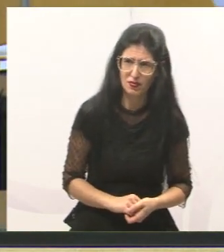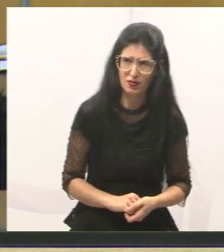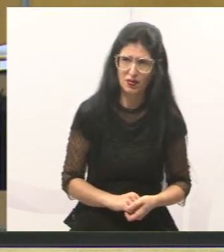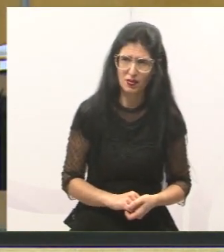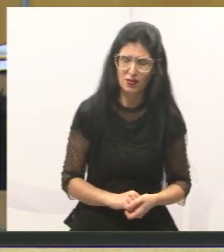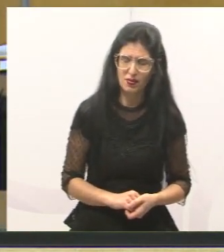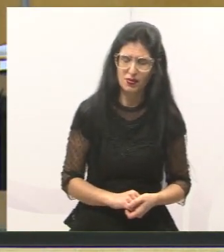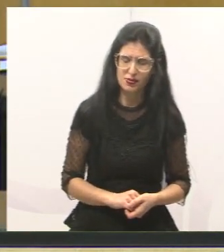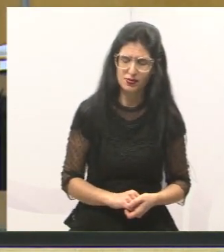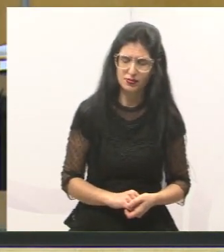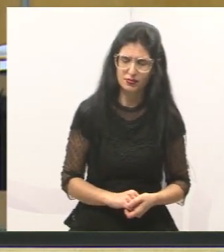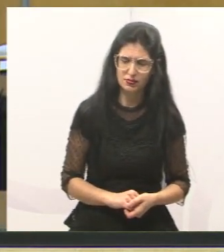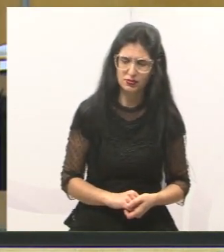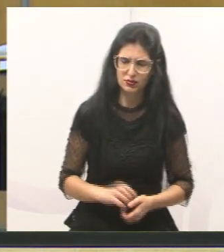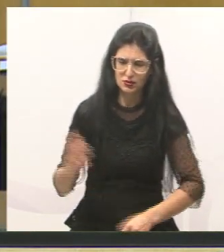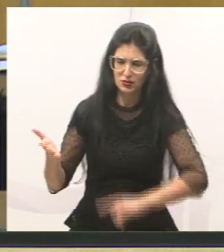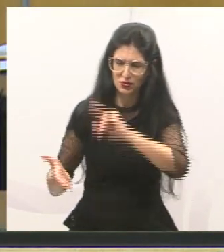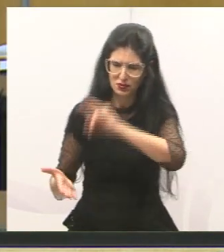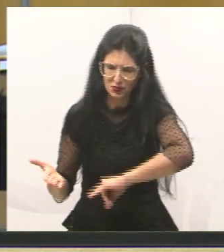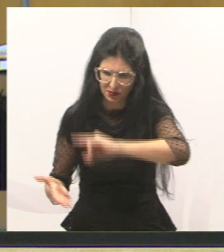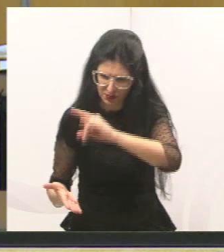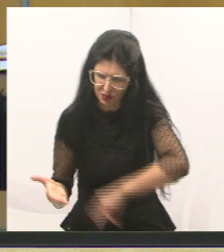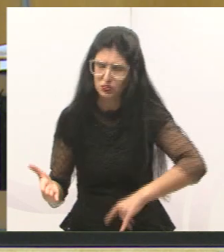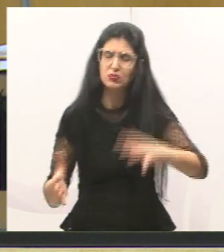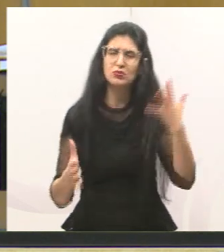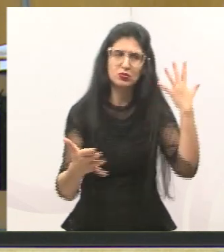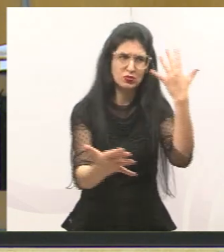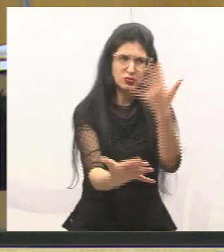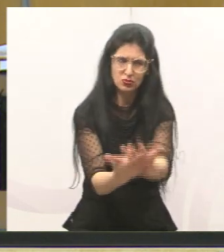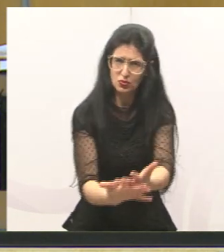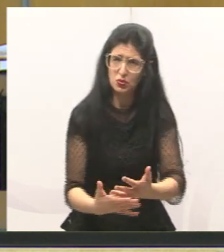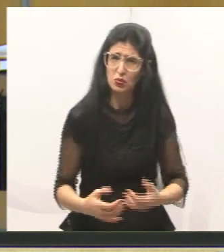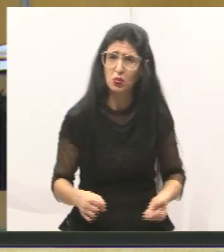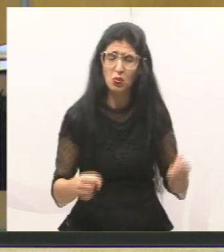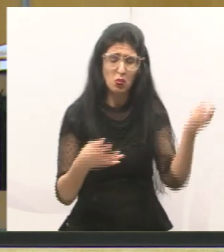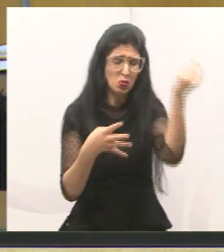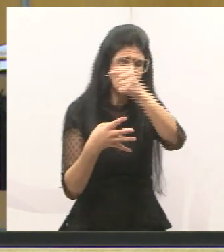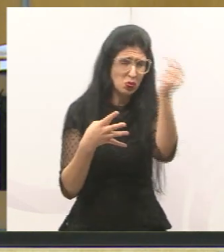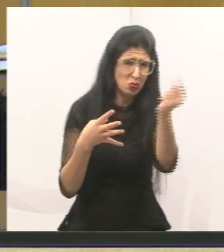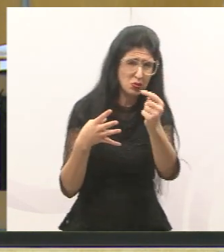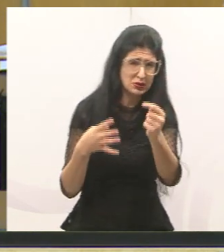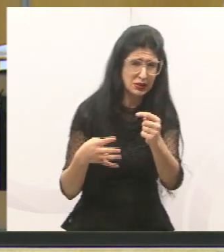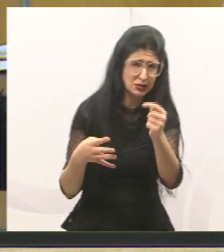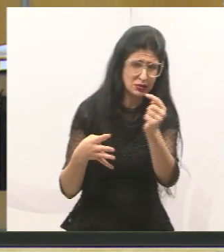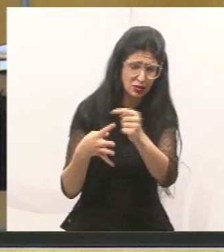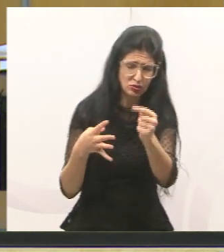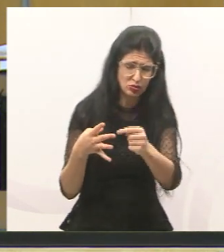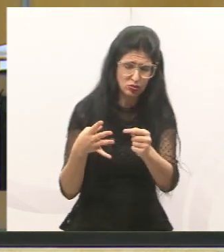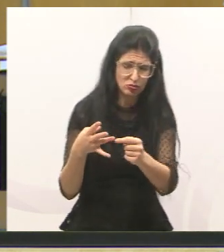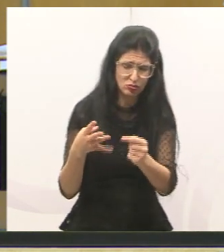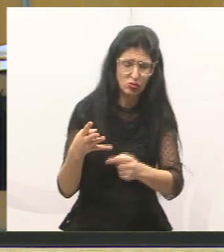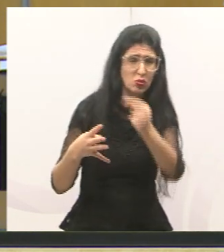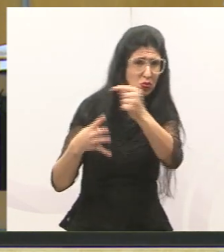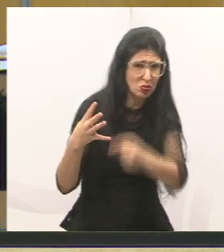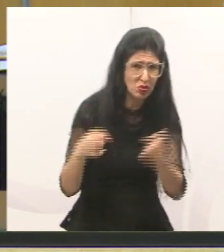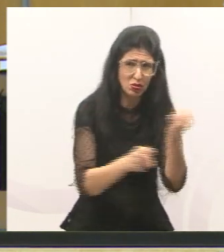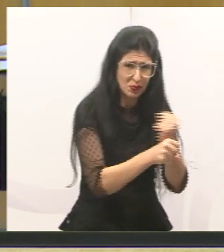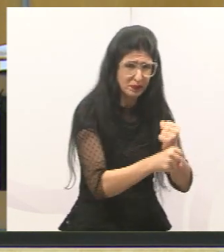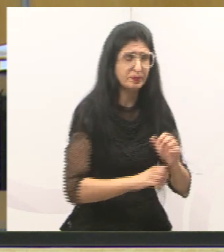referida sentença em declarar a nulidade parcial do processo e determinar a produção da prova pericial requerida